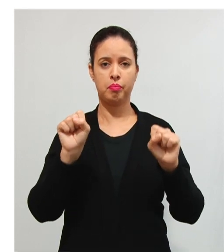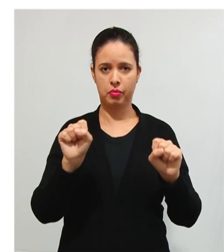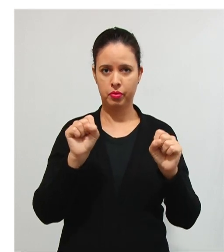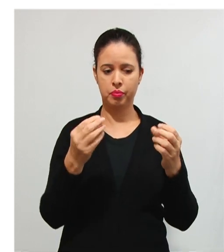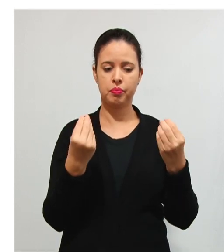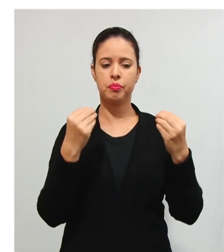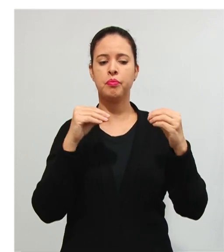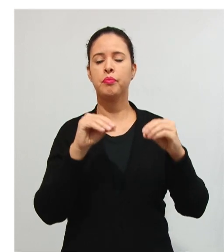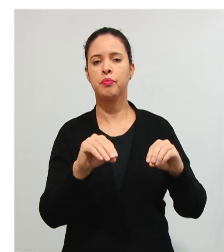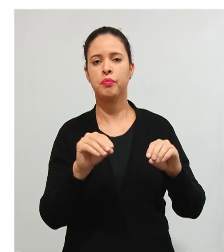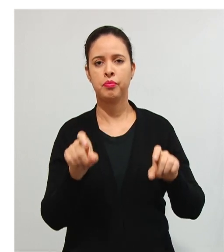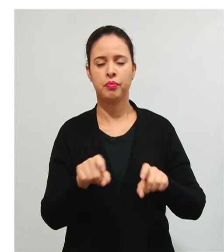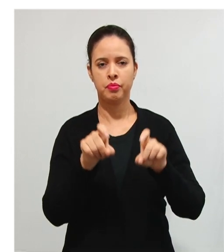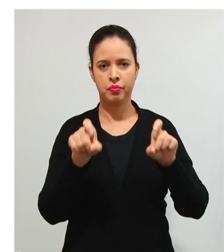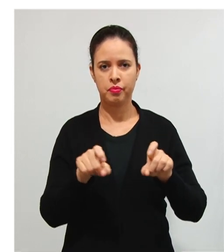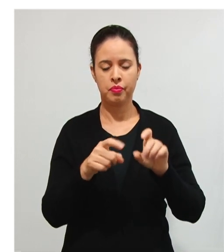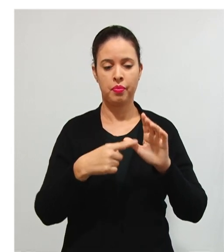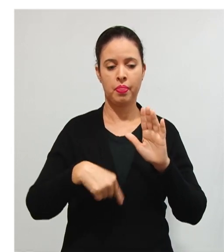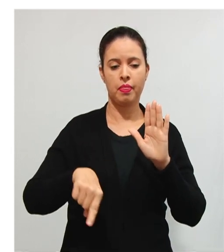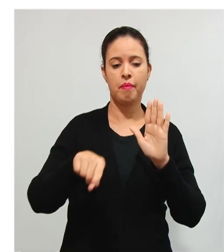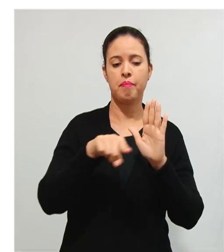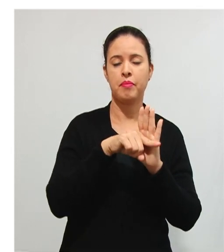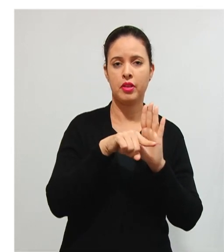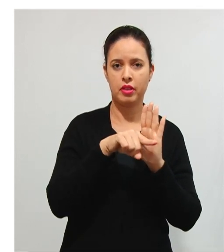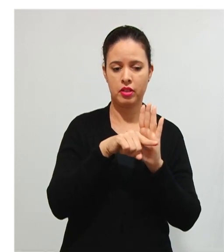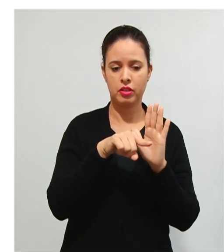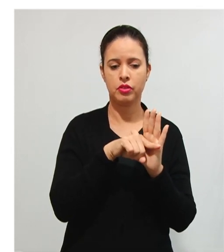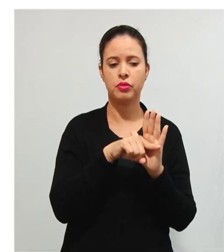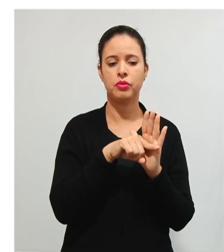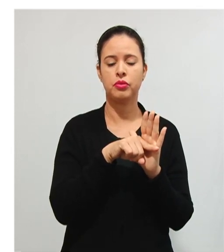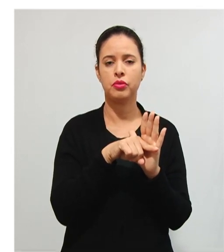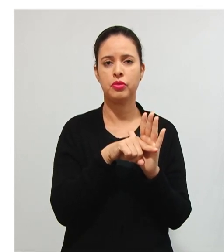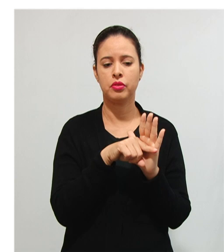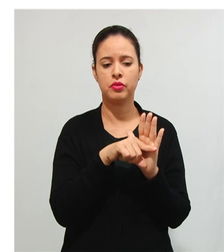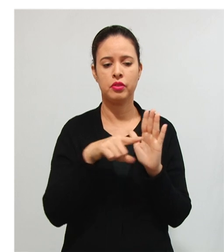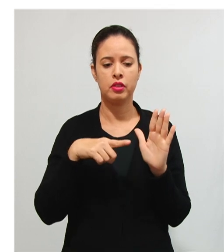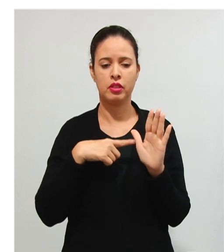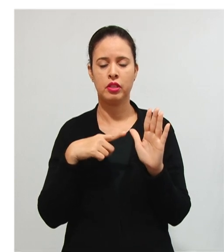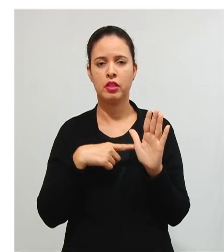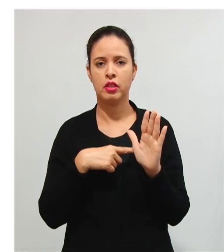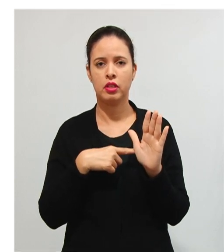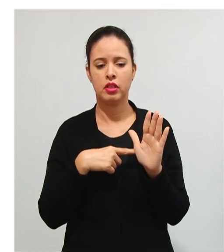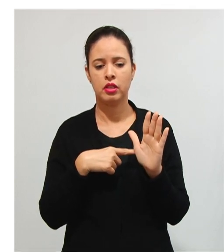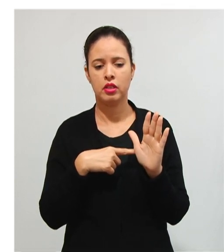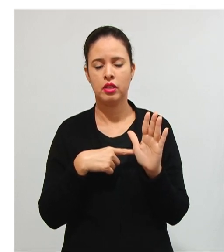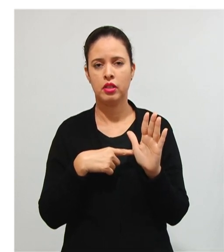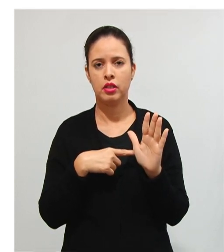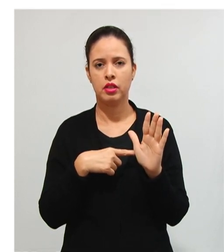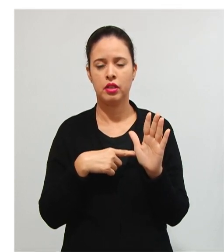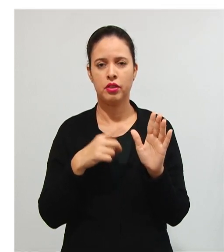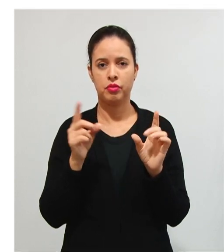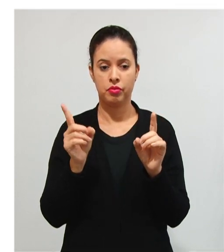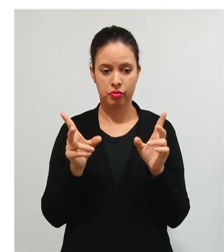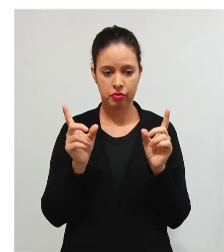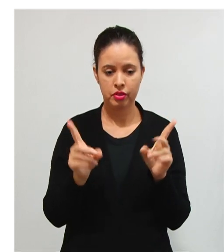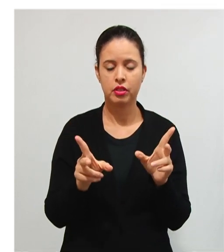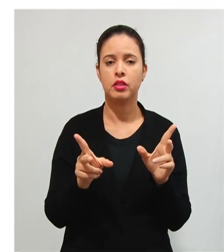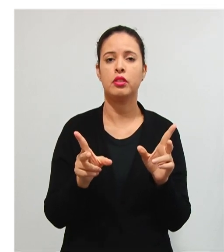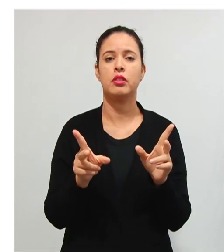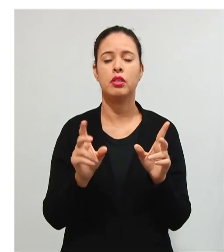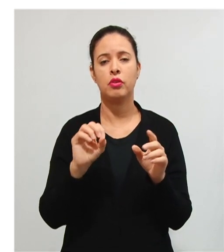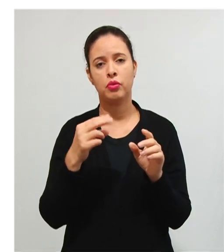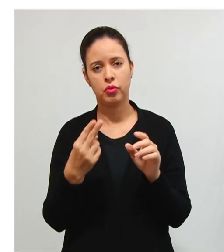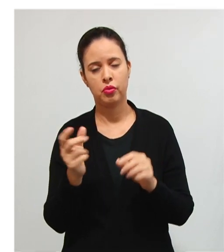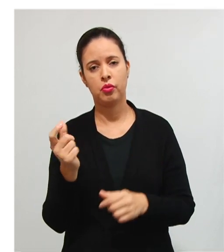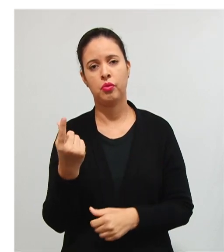colocar o termo computador, menos, e logo na frente do menos acrescentar, por exemplo, venda, ou menos